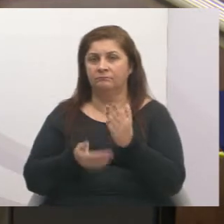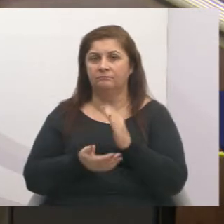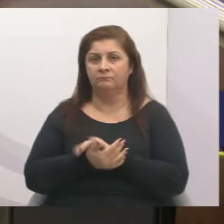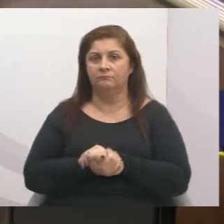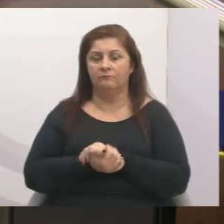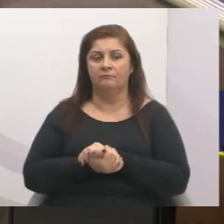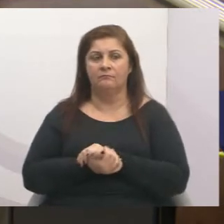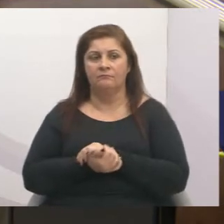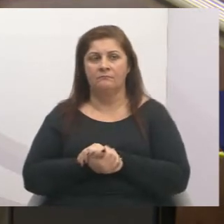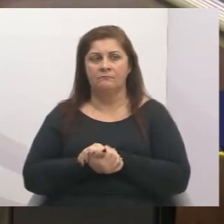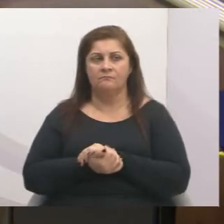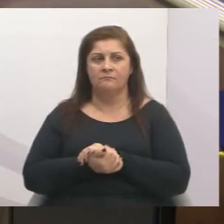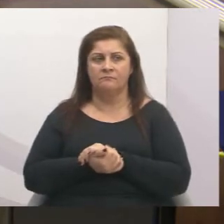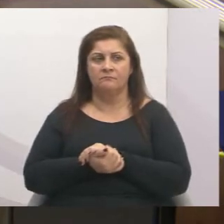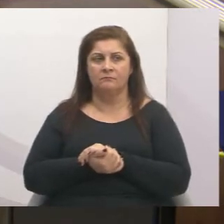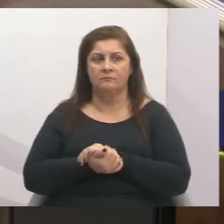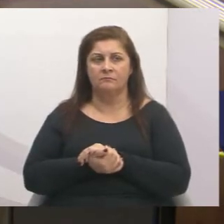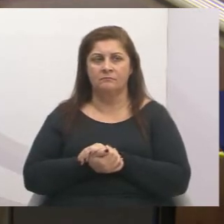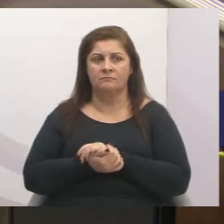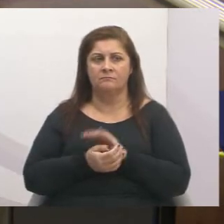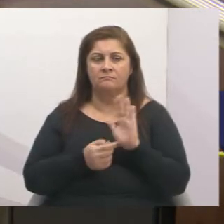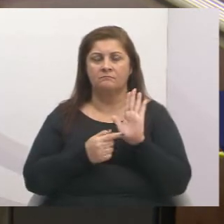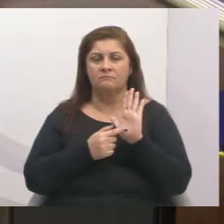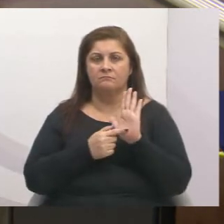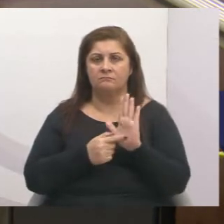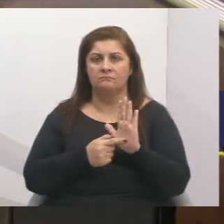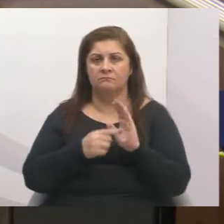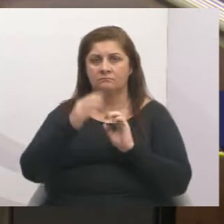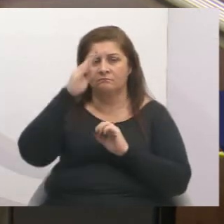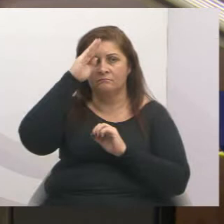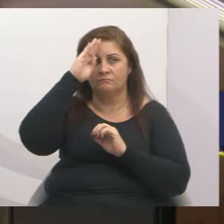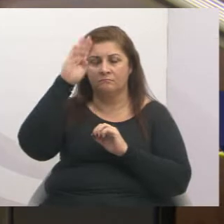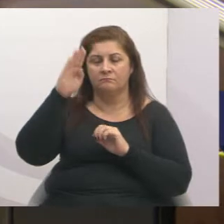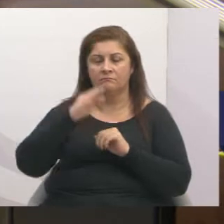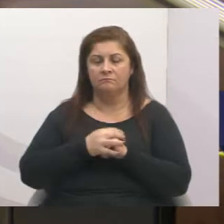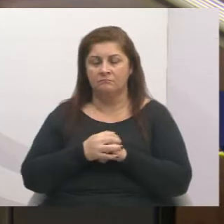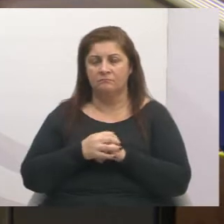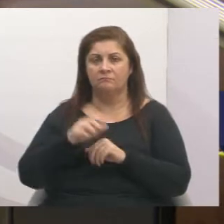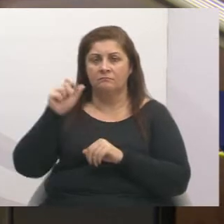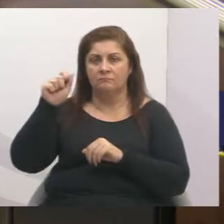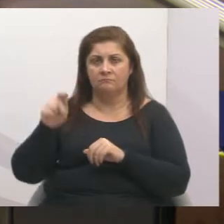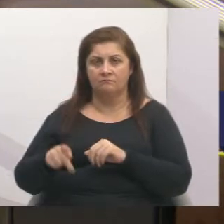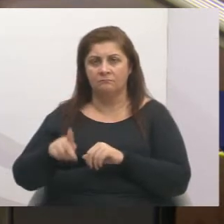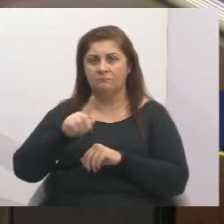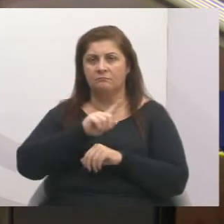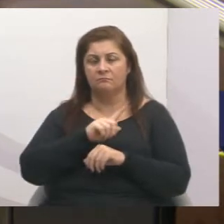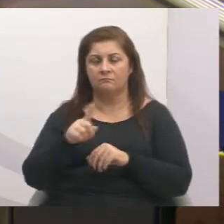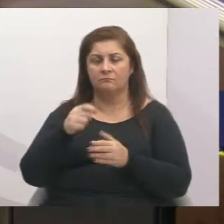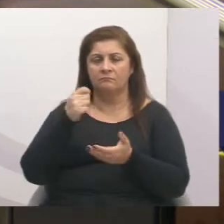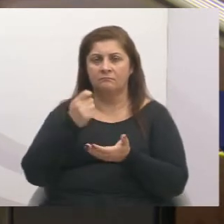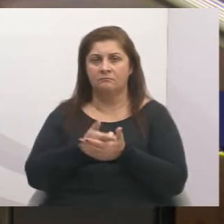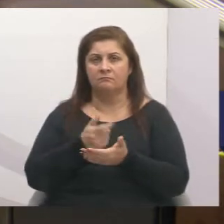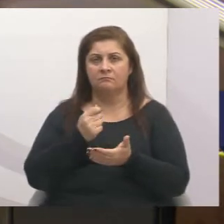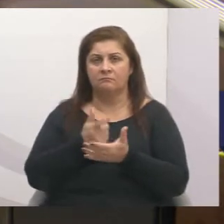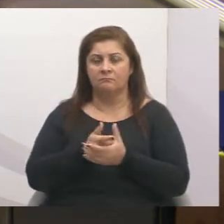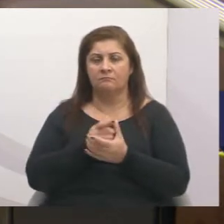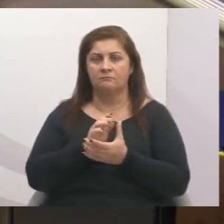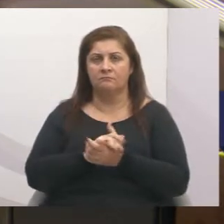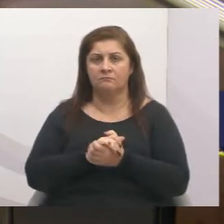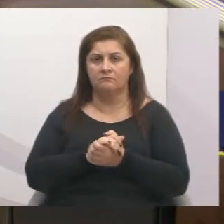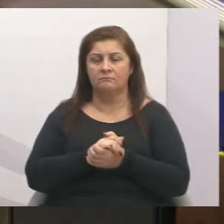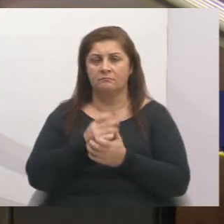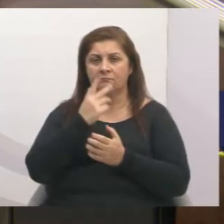servidores, sabe? Apontamos o ponto principal, que é a não contribuição para inativo, né? E a gente